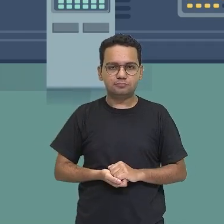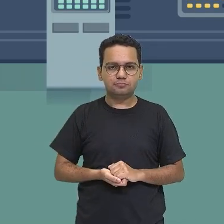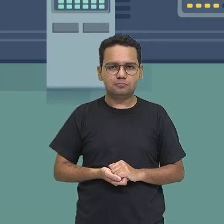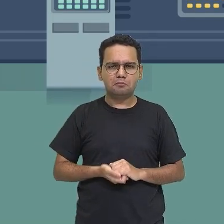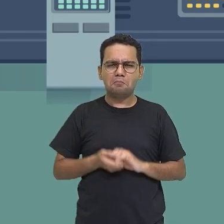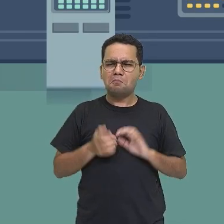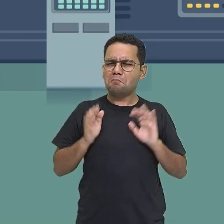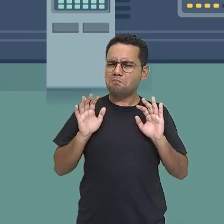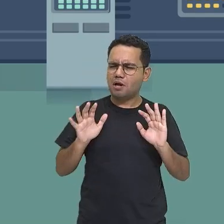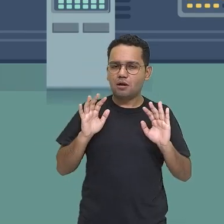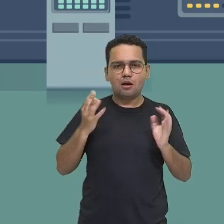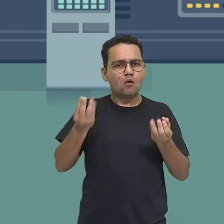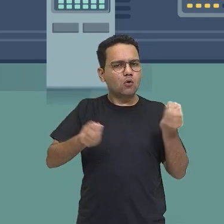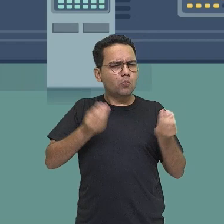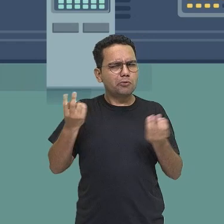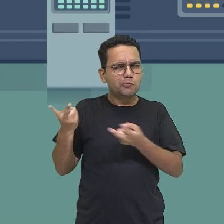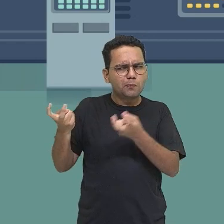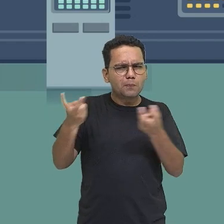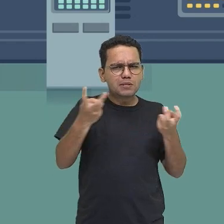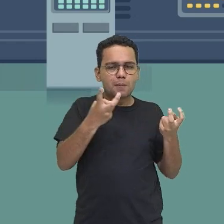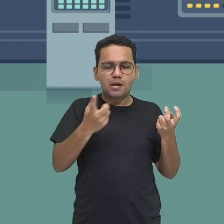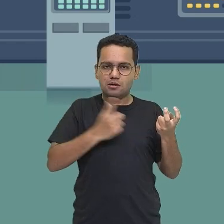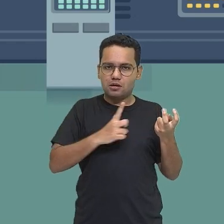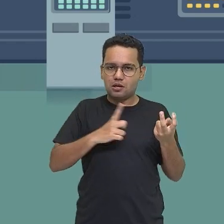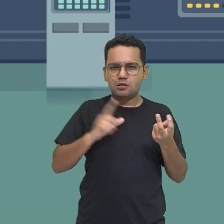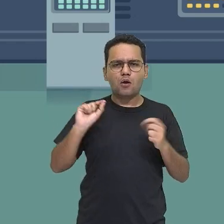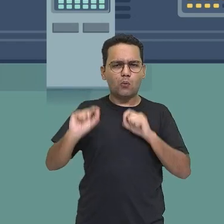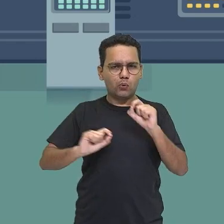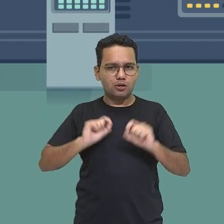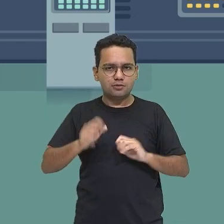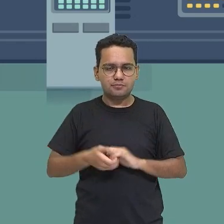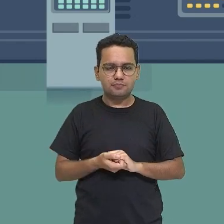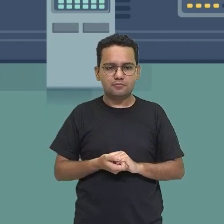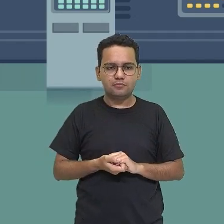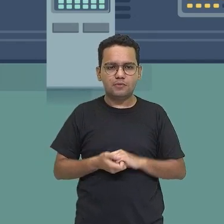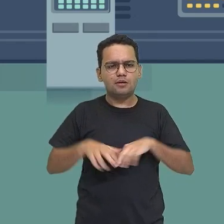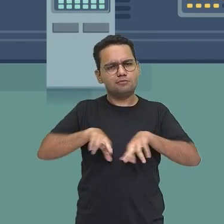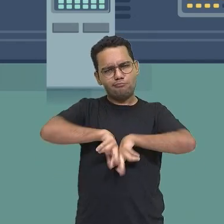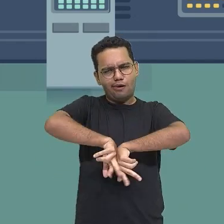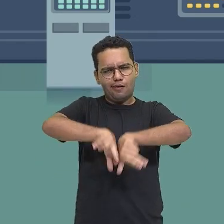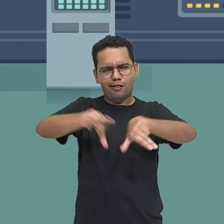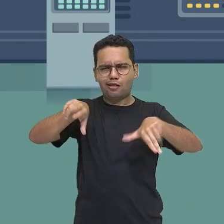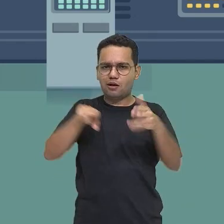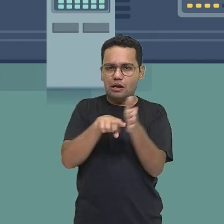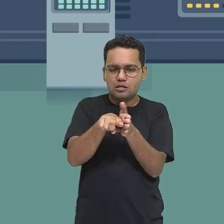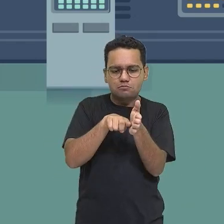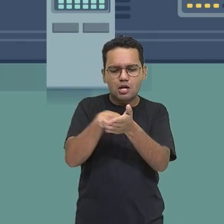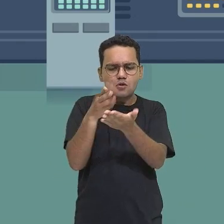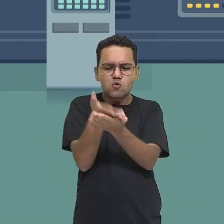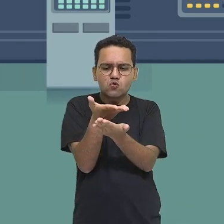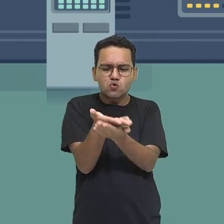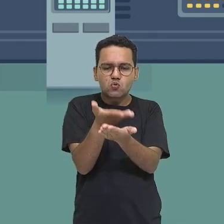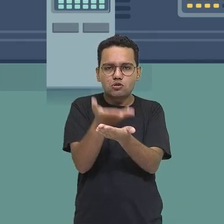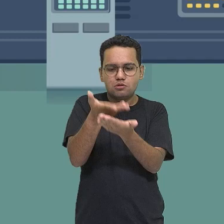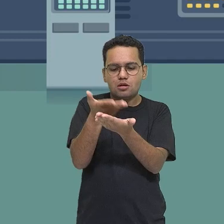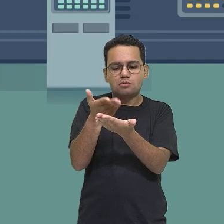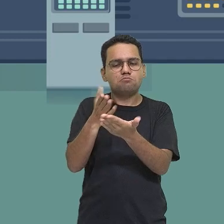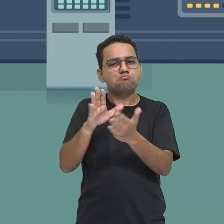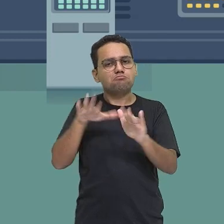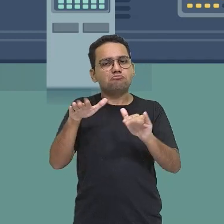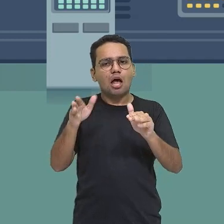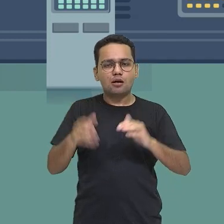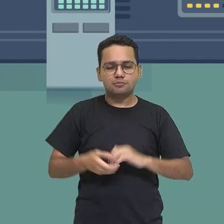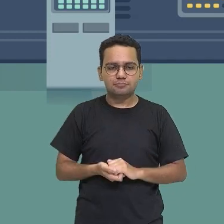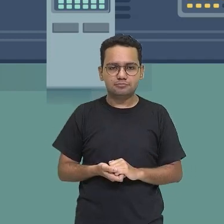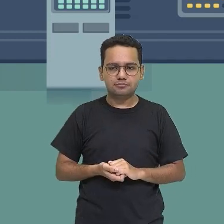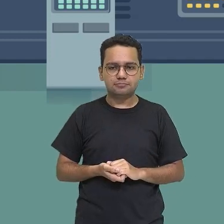forma você pode perceber que existem aí vários cientistas estudando essa teoria. Claro